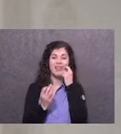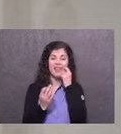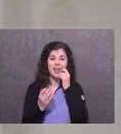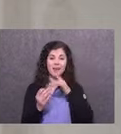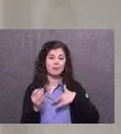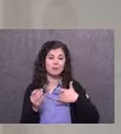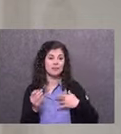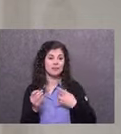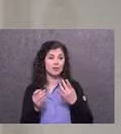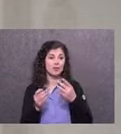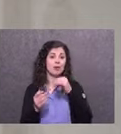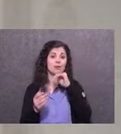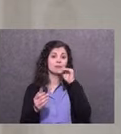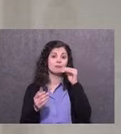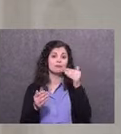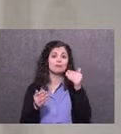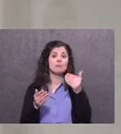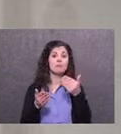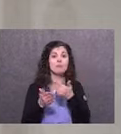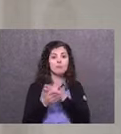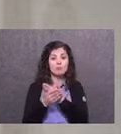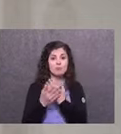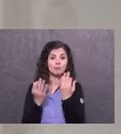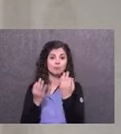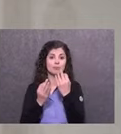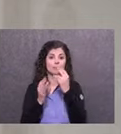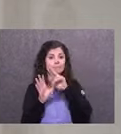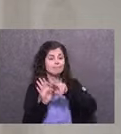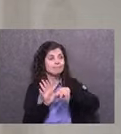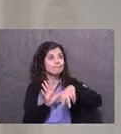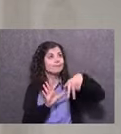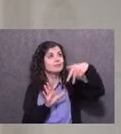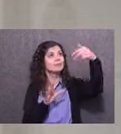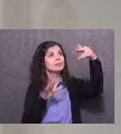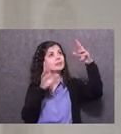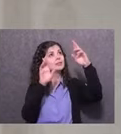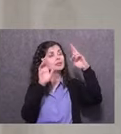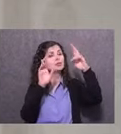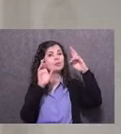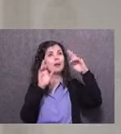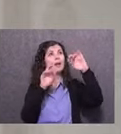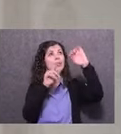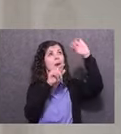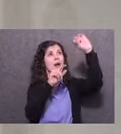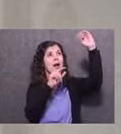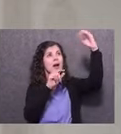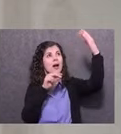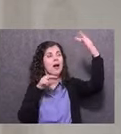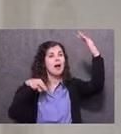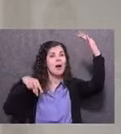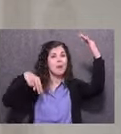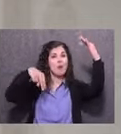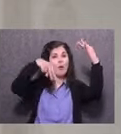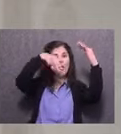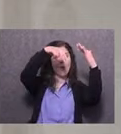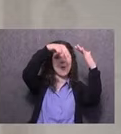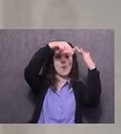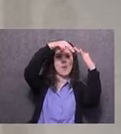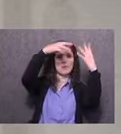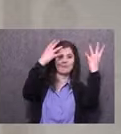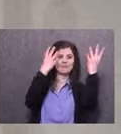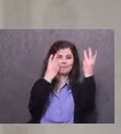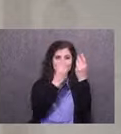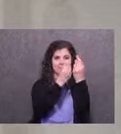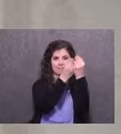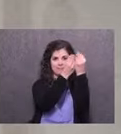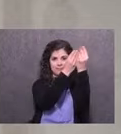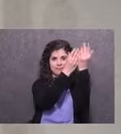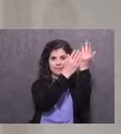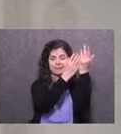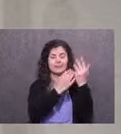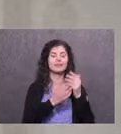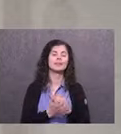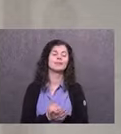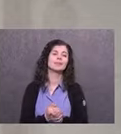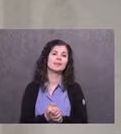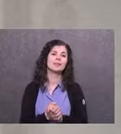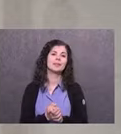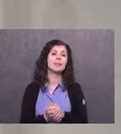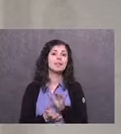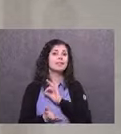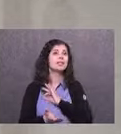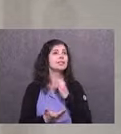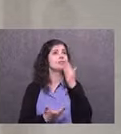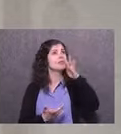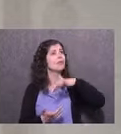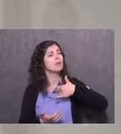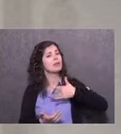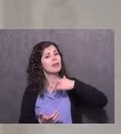misericórdia partiram deste mundo. Admiti-os na luz da vossa presença. Tende misericórdia de nós,